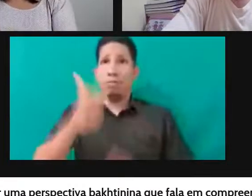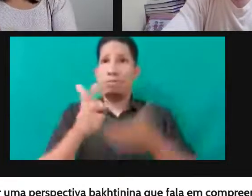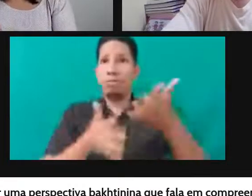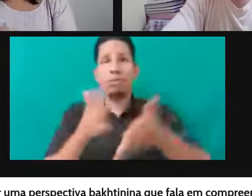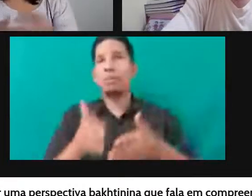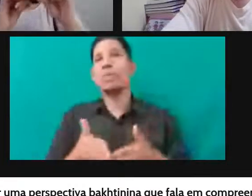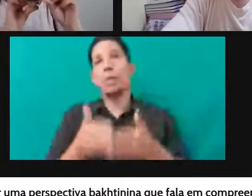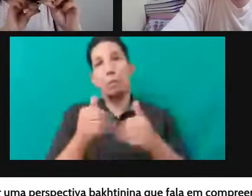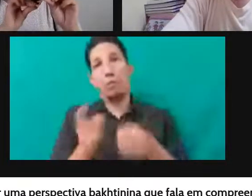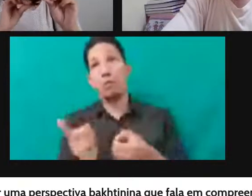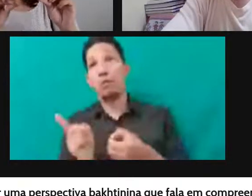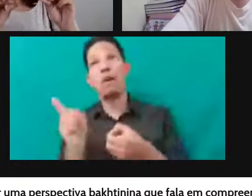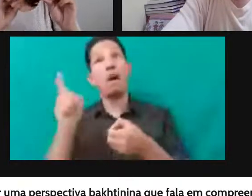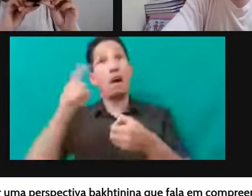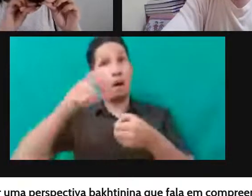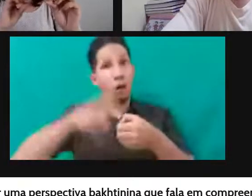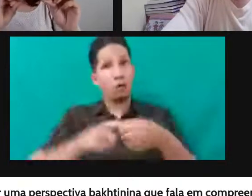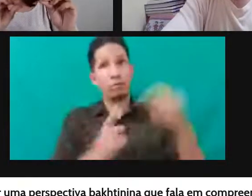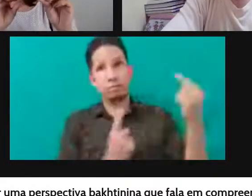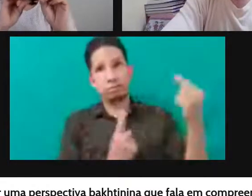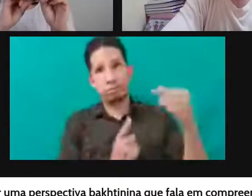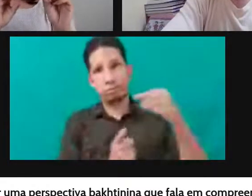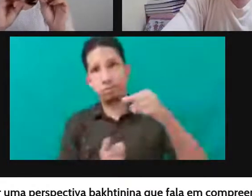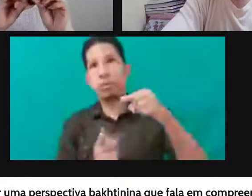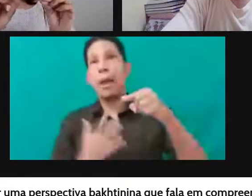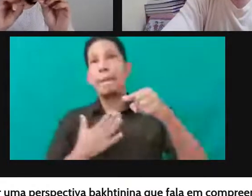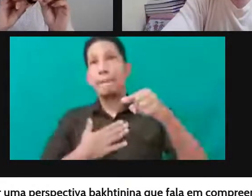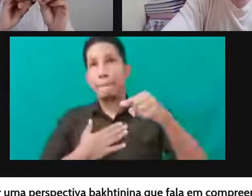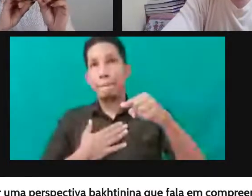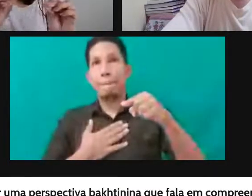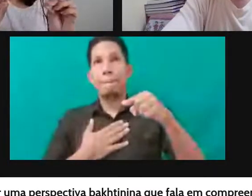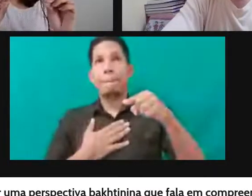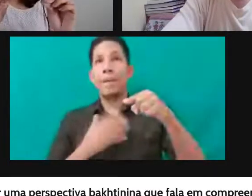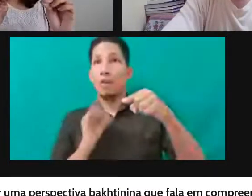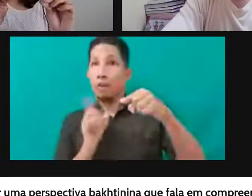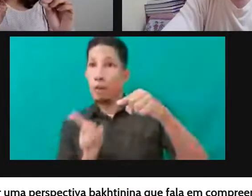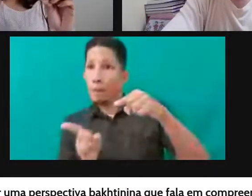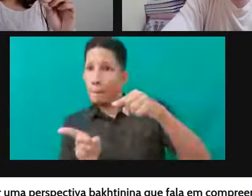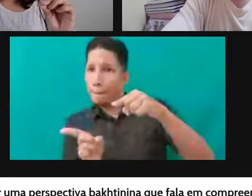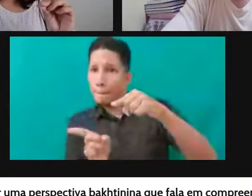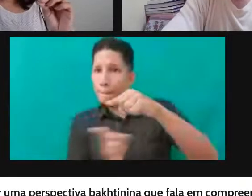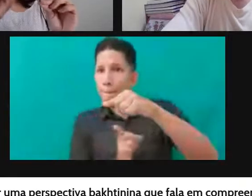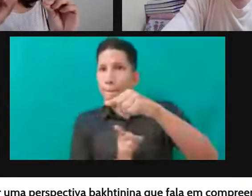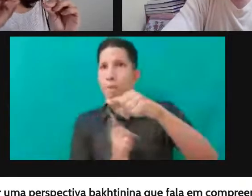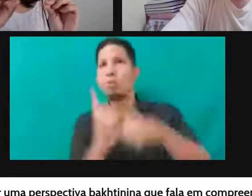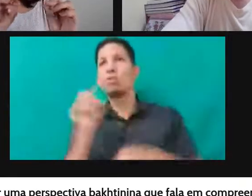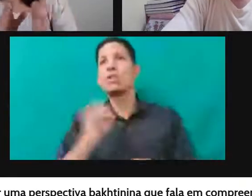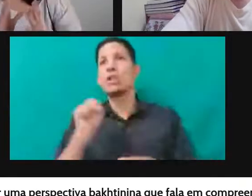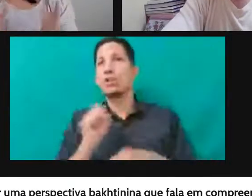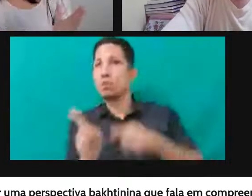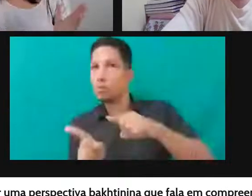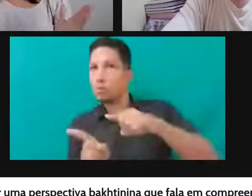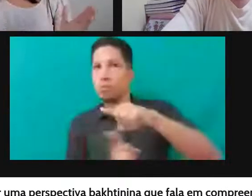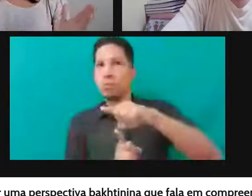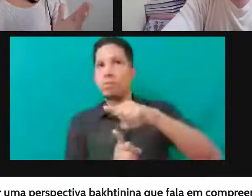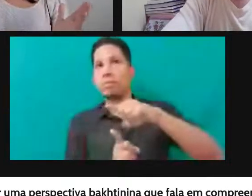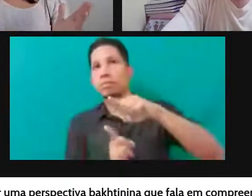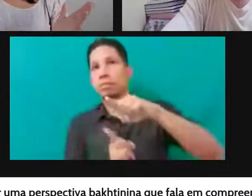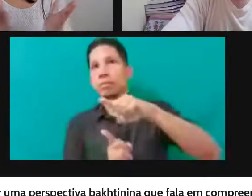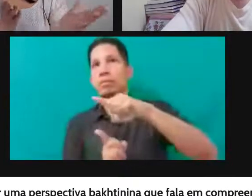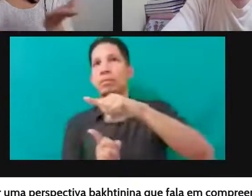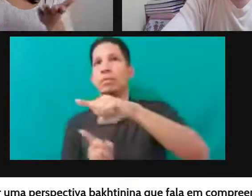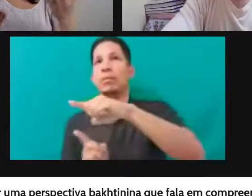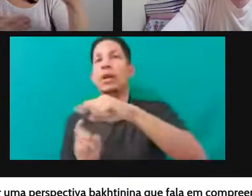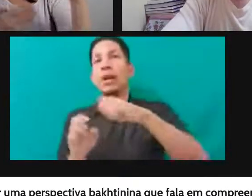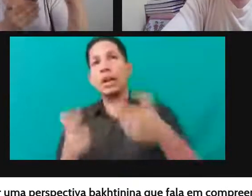para a sincronização e que a minha ficasse um segundo atrasado da fala dela, porque lógico que a língua de